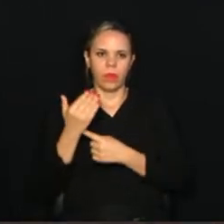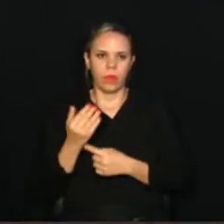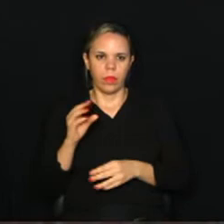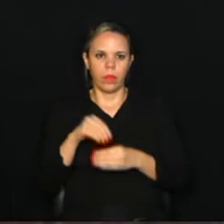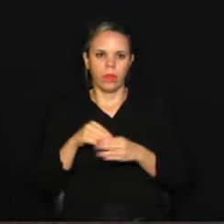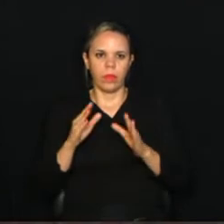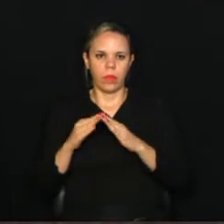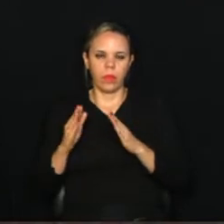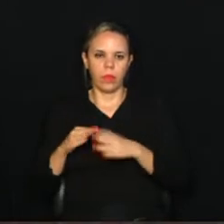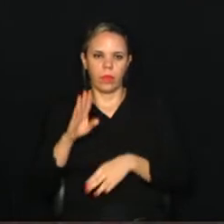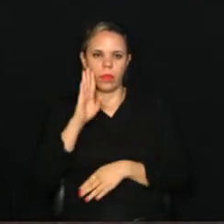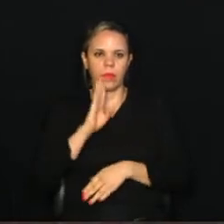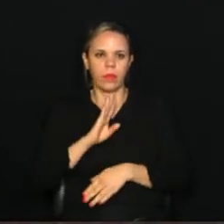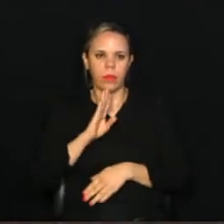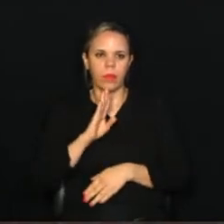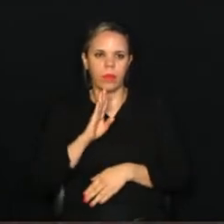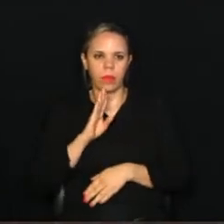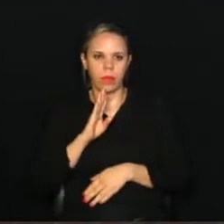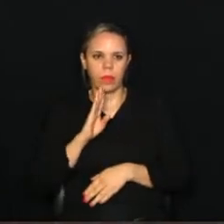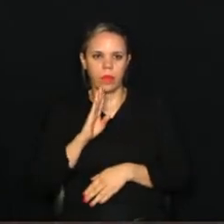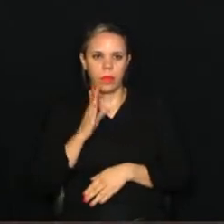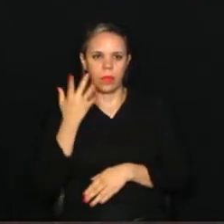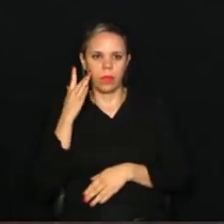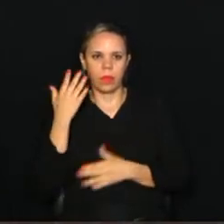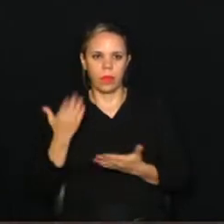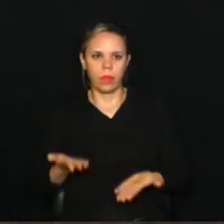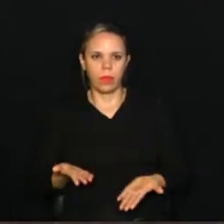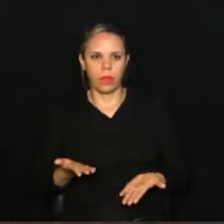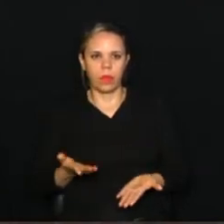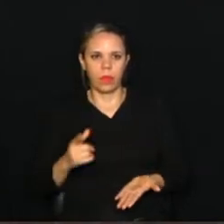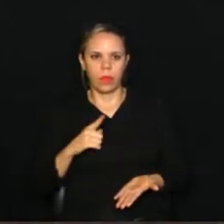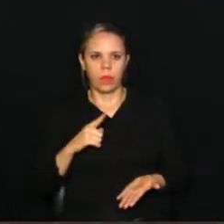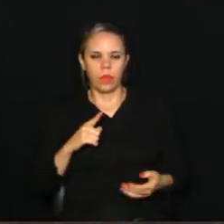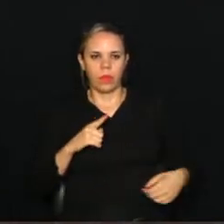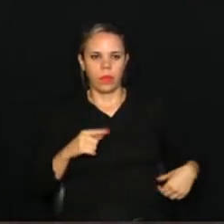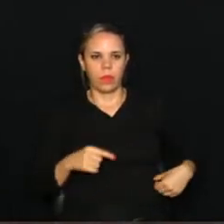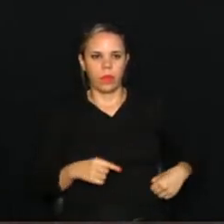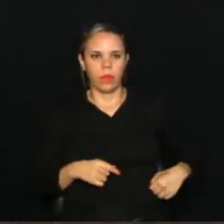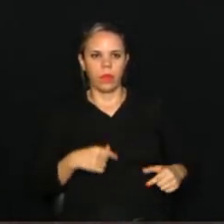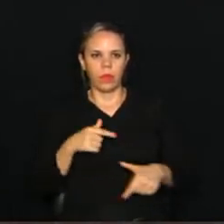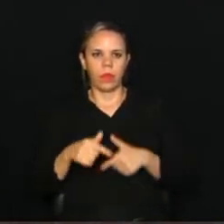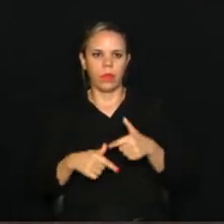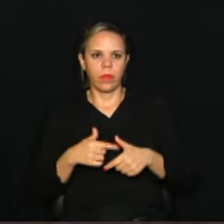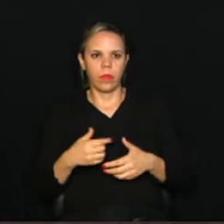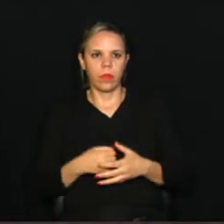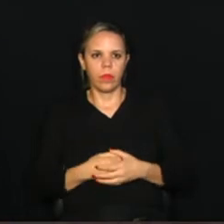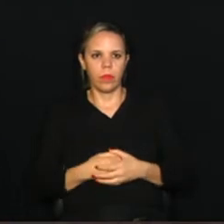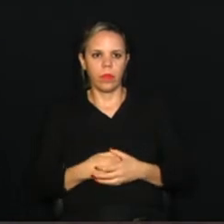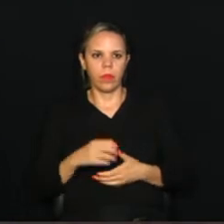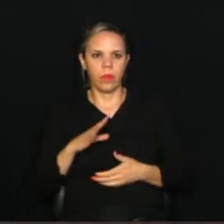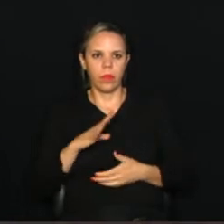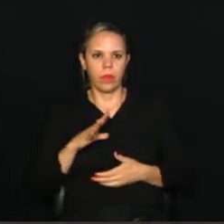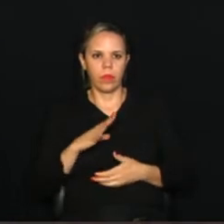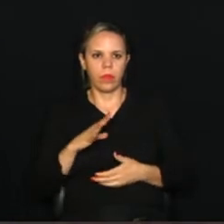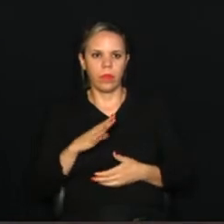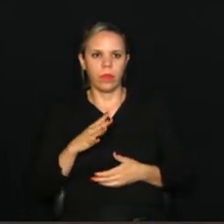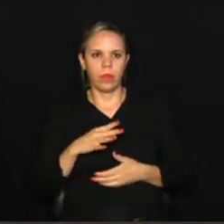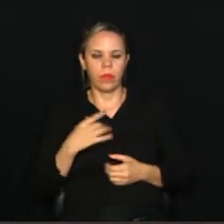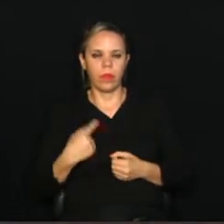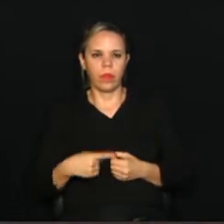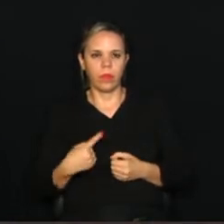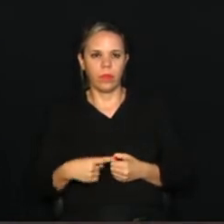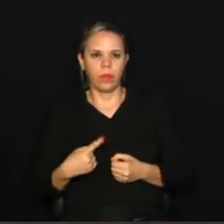casa gratuitamente, né? Eu acho que isso que nós temos que trabalhar, né, para a cidade e para o